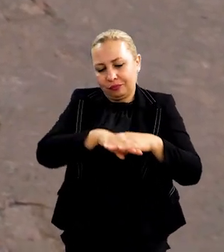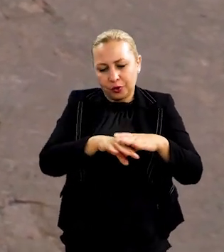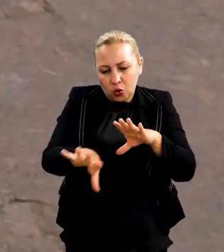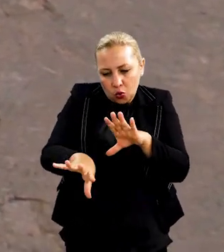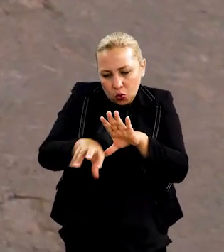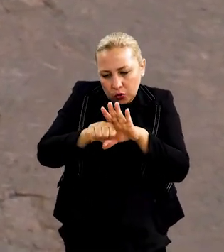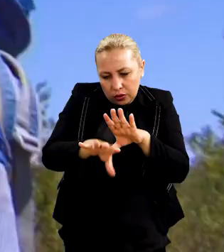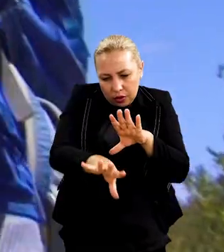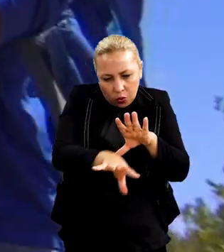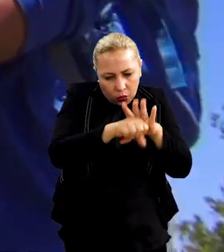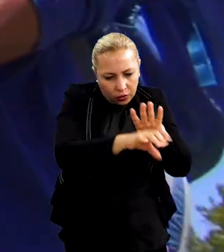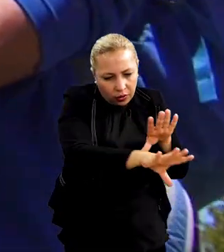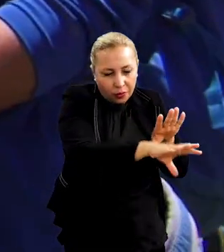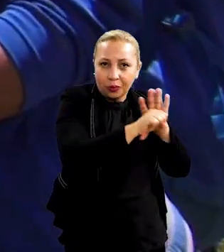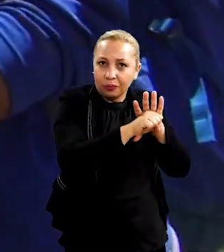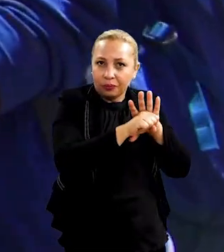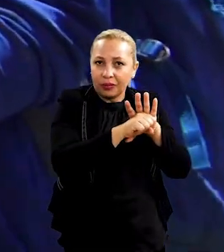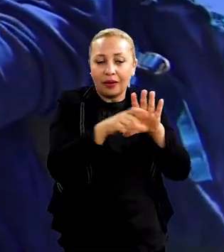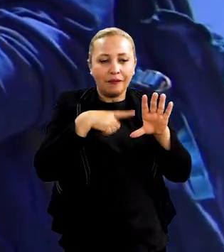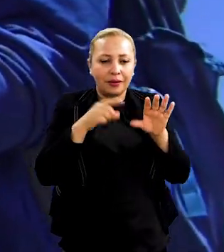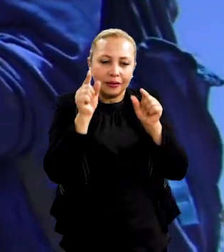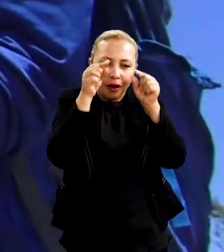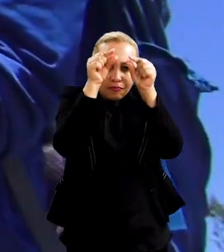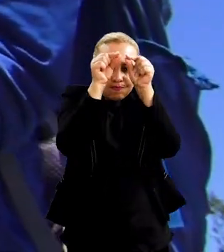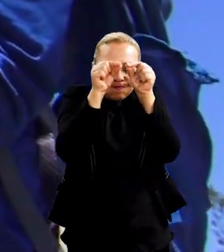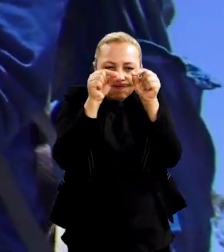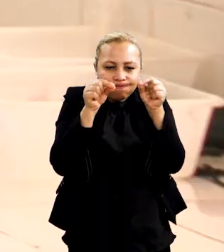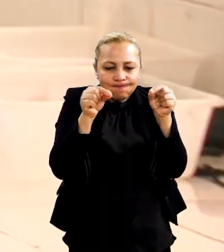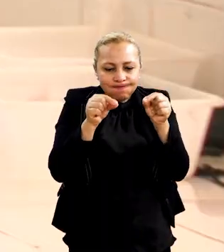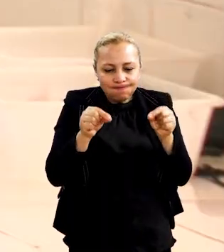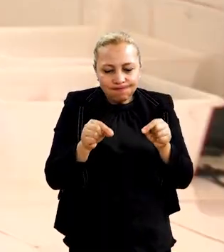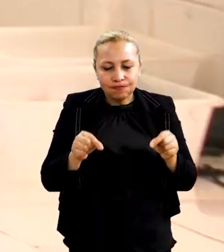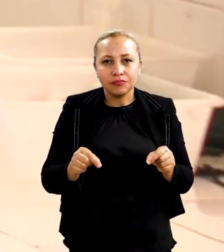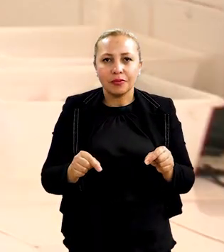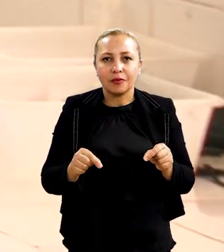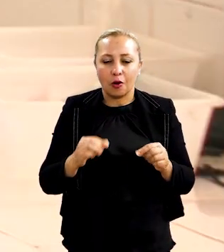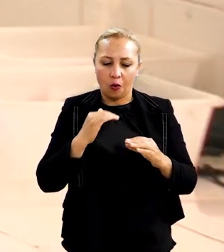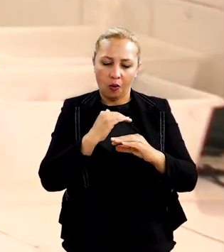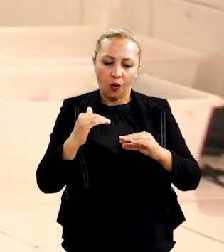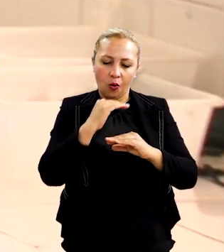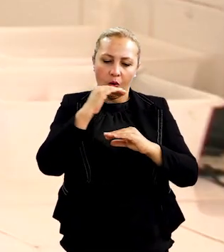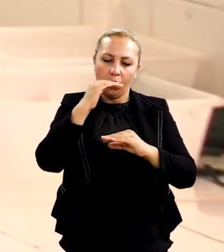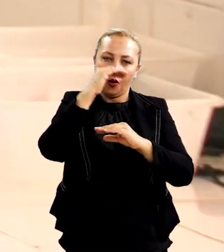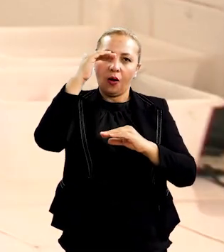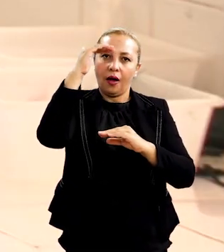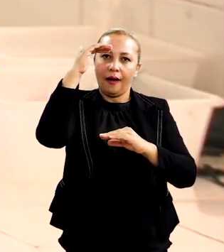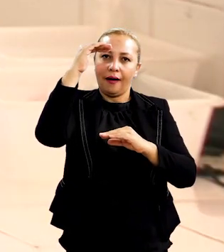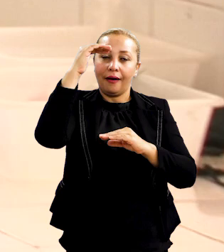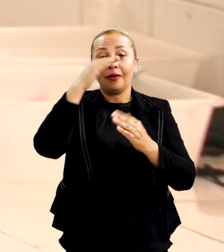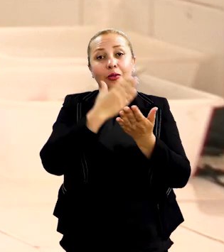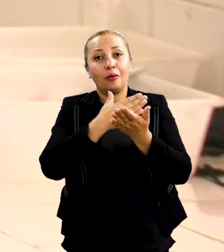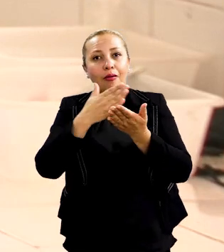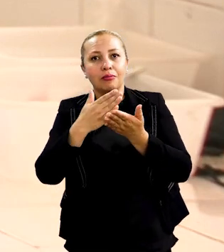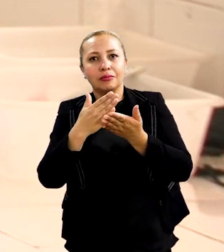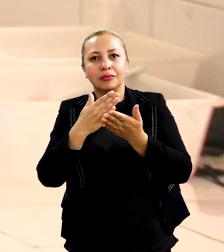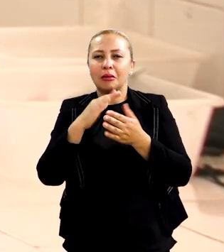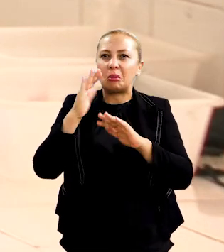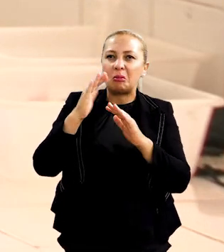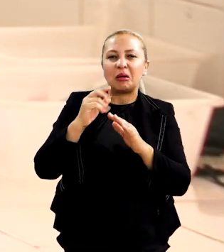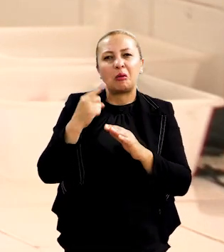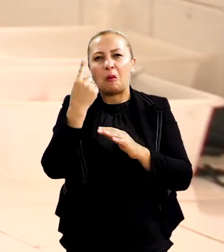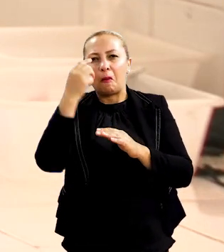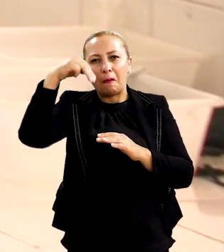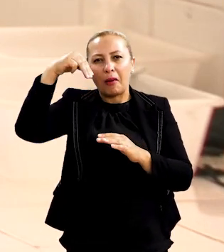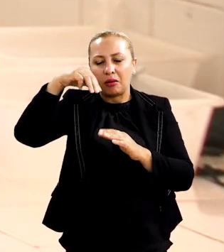e puxa. Então a gente vai ter um perfil do solo, em camadas, desde a superfície até uma camada de cerca de 1